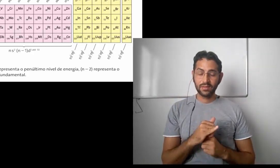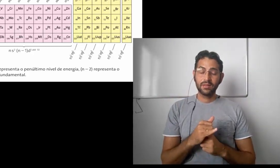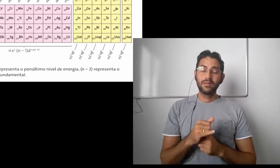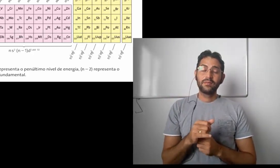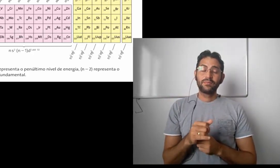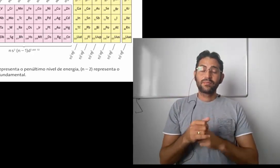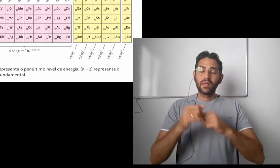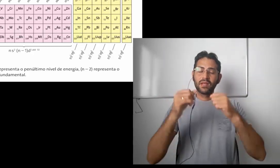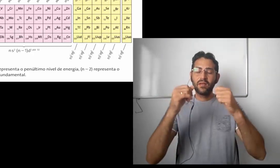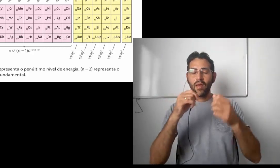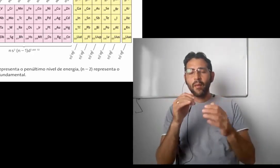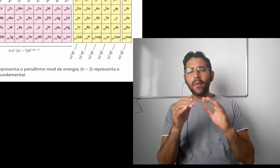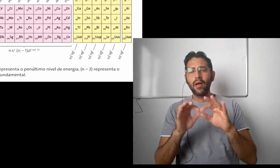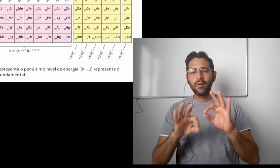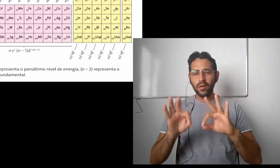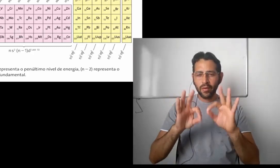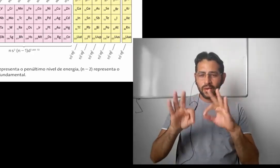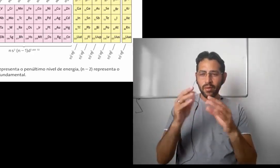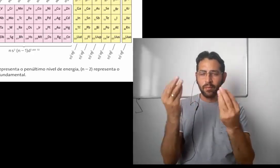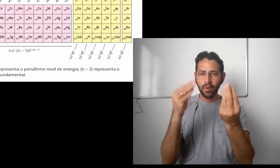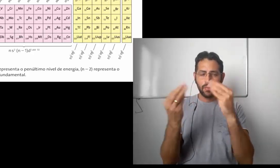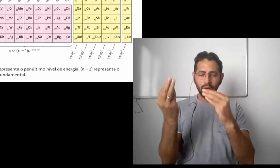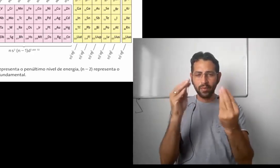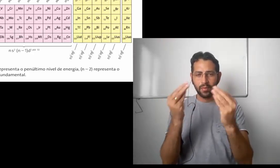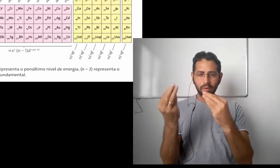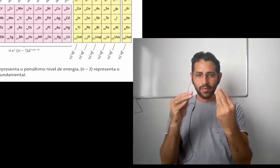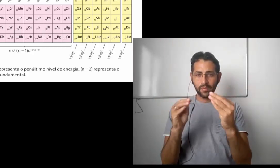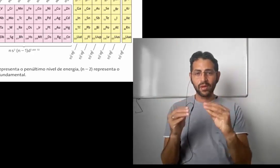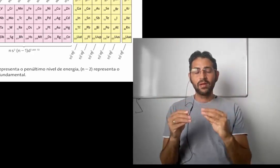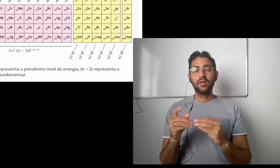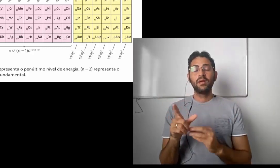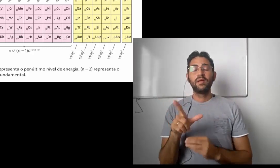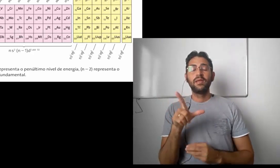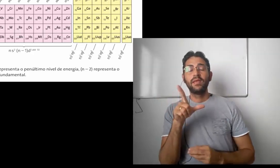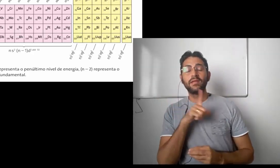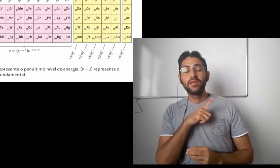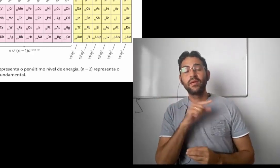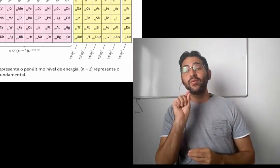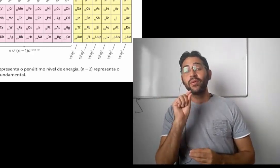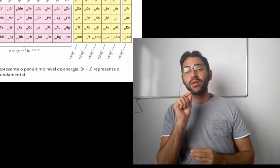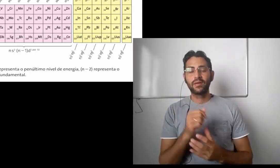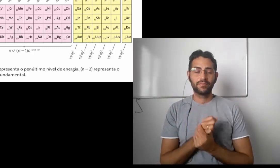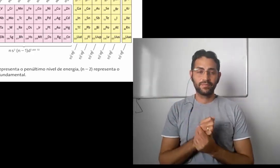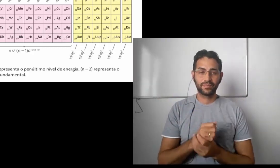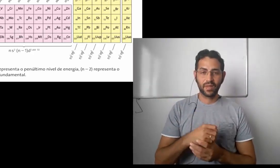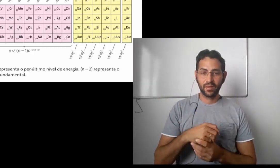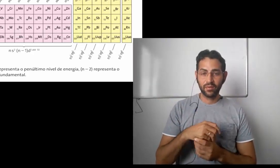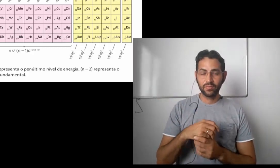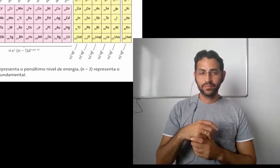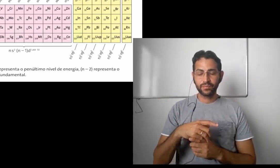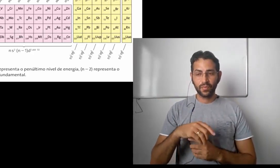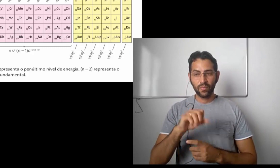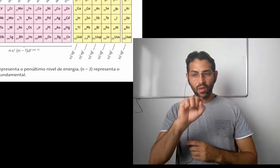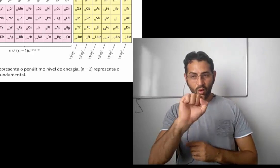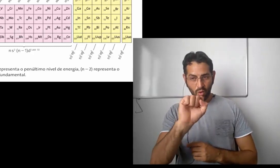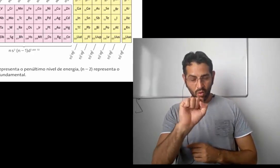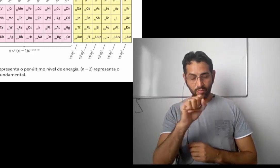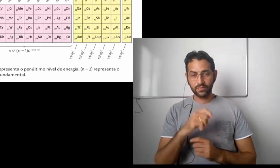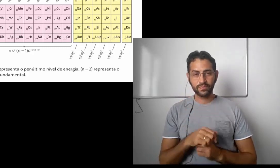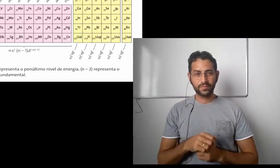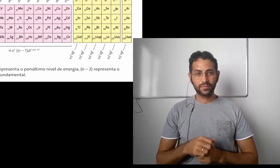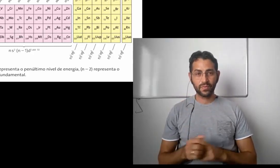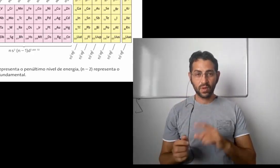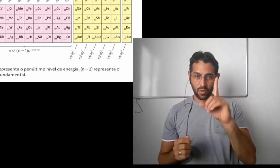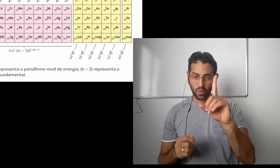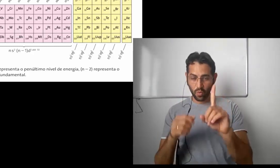Como a gente está tratando de um átomo neutro, ele também vai ter 3 elétrons, né? Como a gente aprendeu no início do ano. E quando a gente faz a